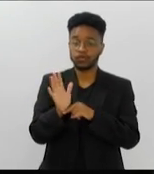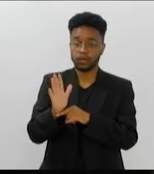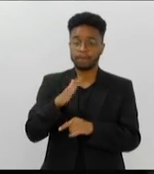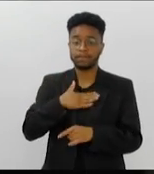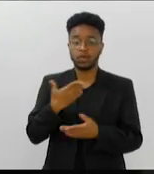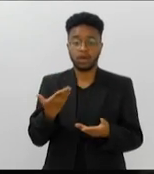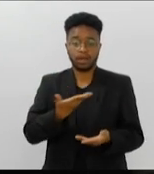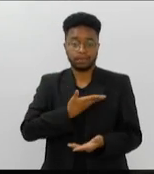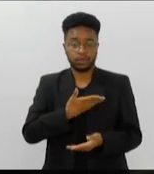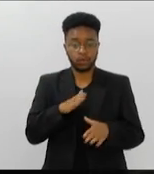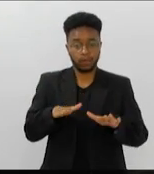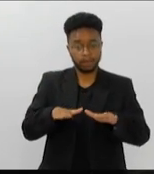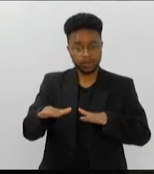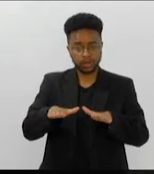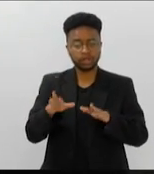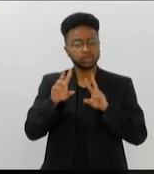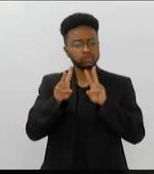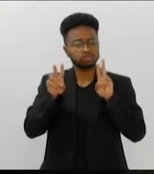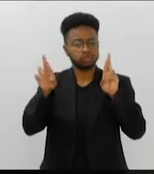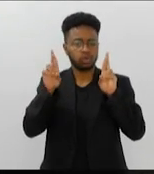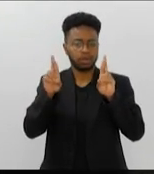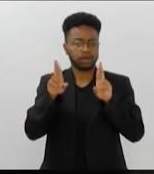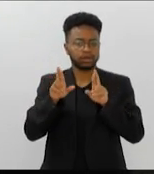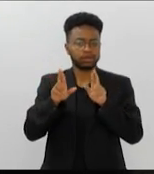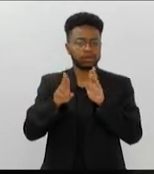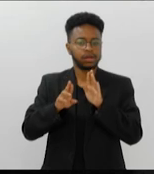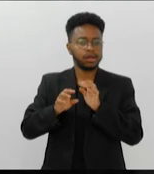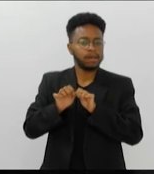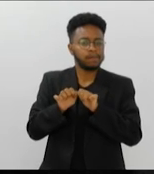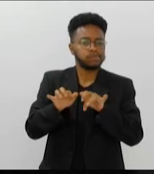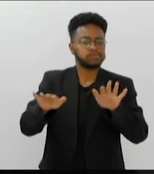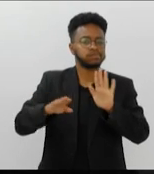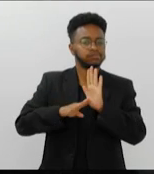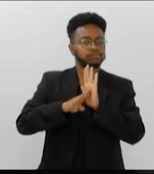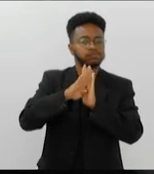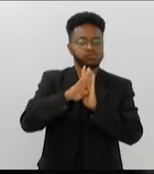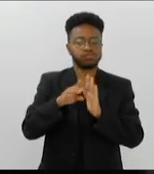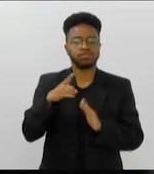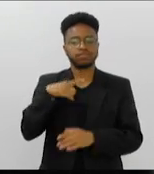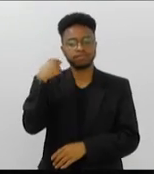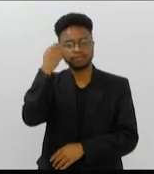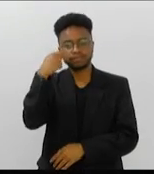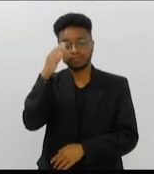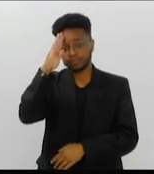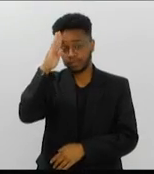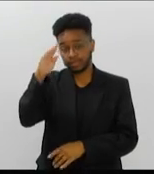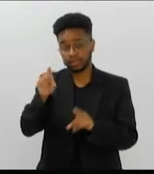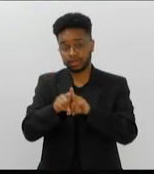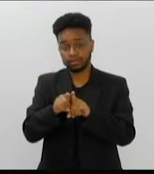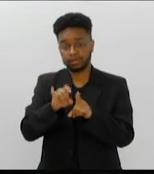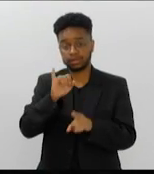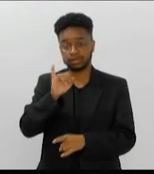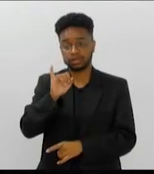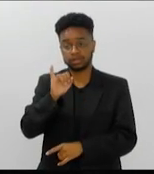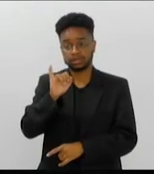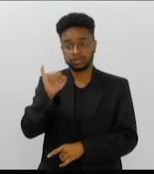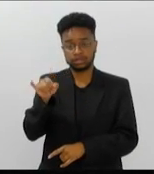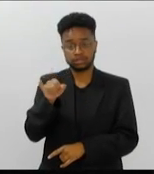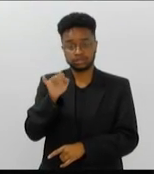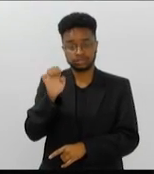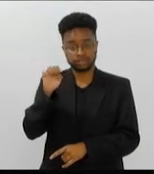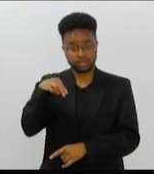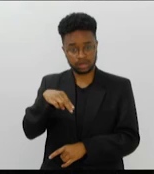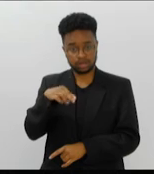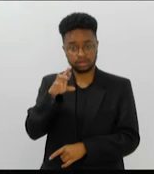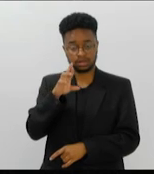Amigo Pinguim, tenha muito sucesso. Ele, inclusive, tem como ator principal o Jean Reno, que é